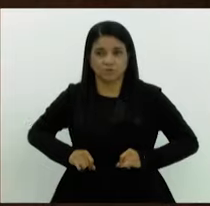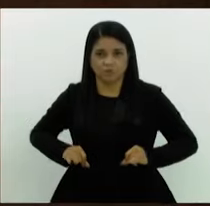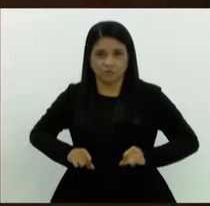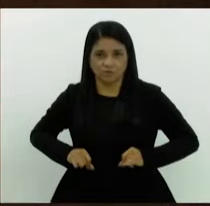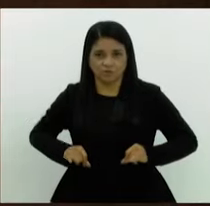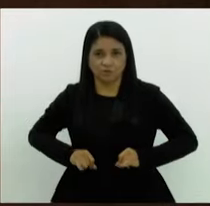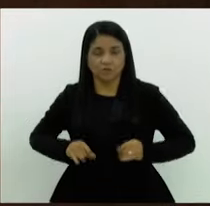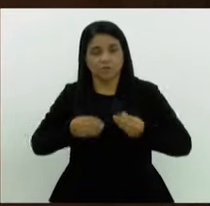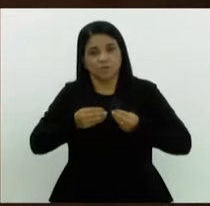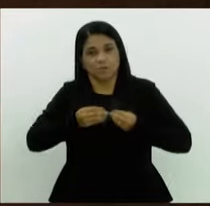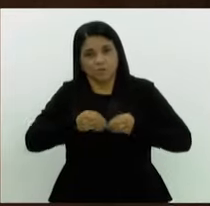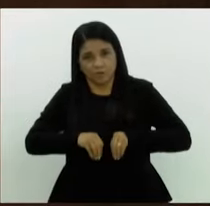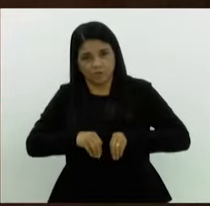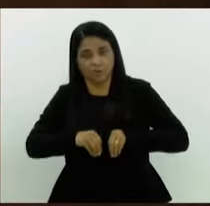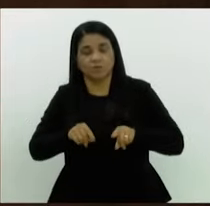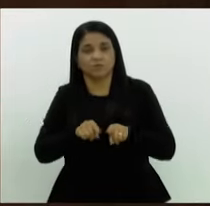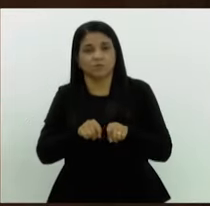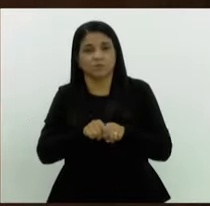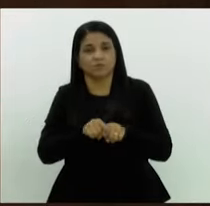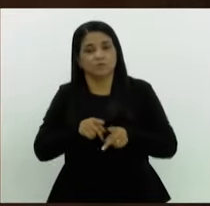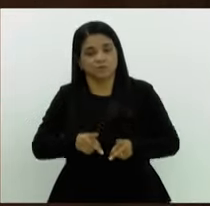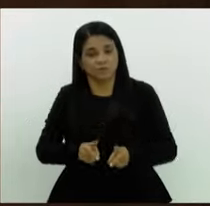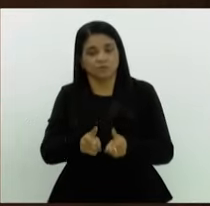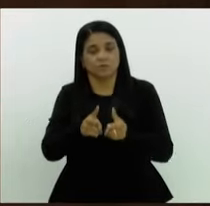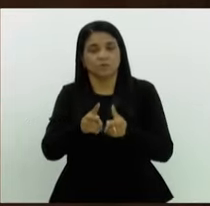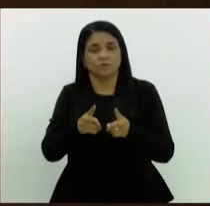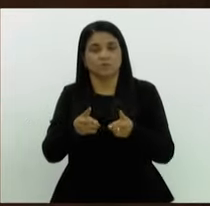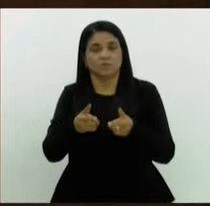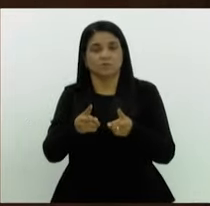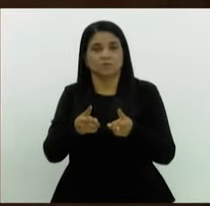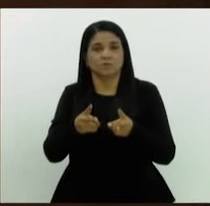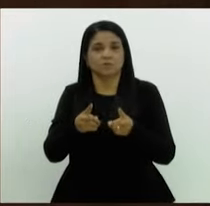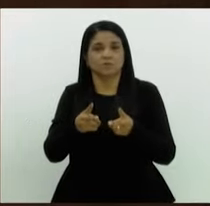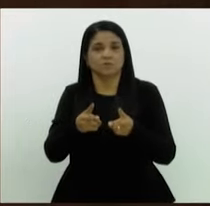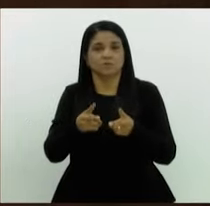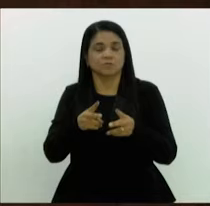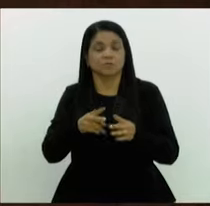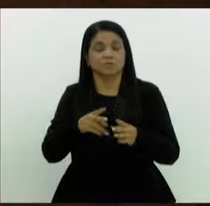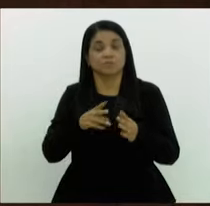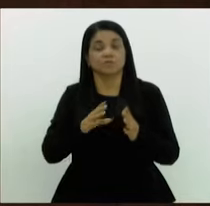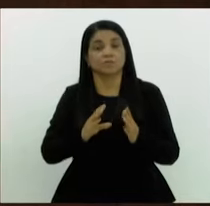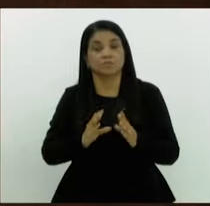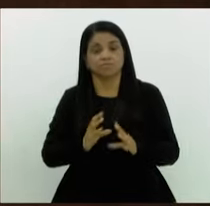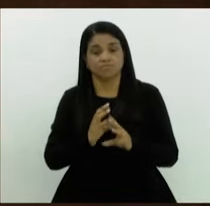toda a precarização, a descontinuidade na integralização da sua carga horária